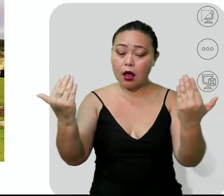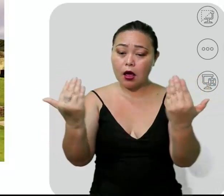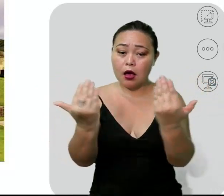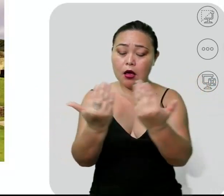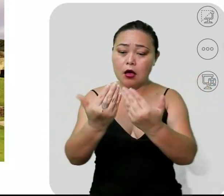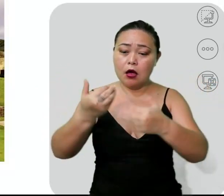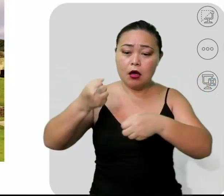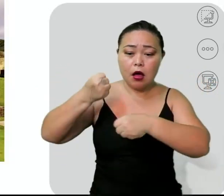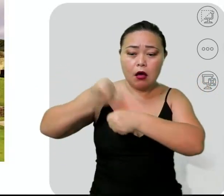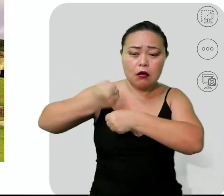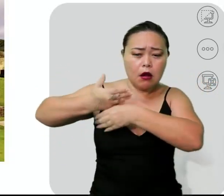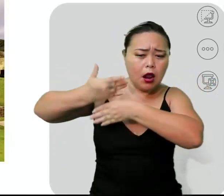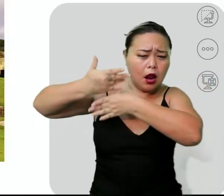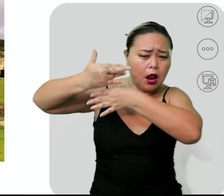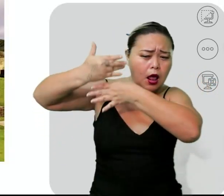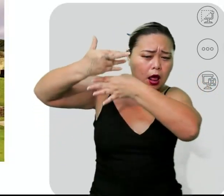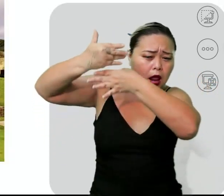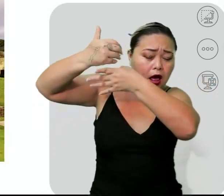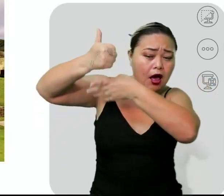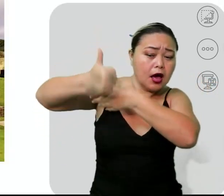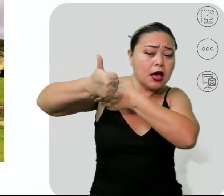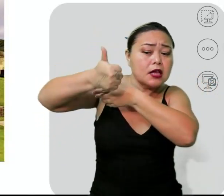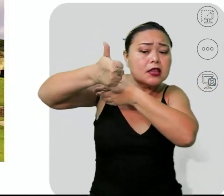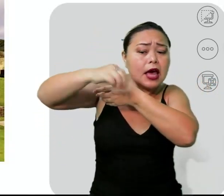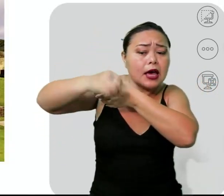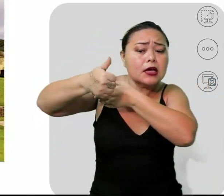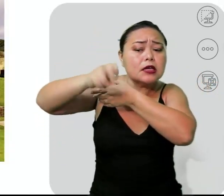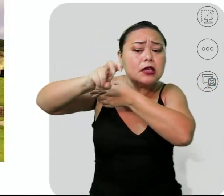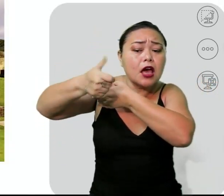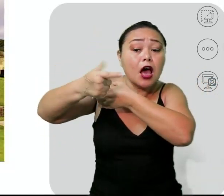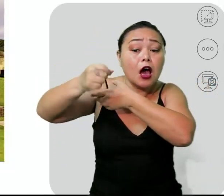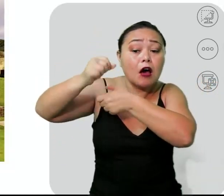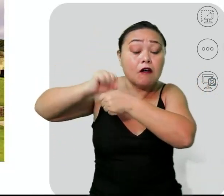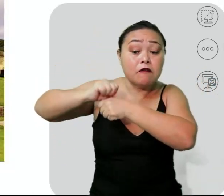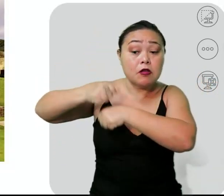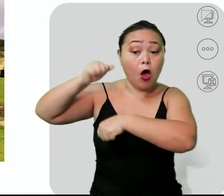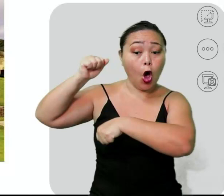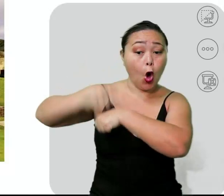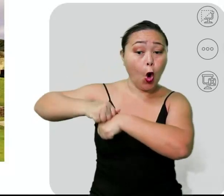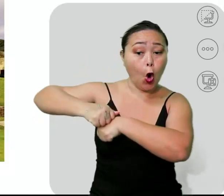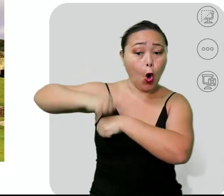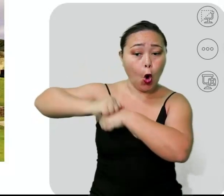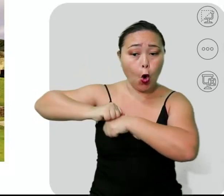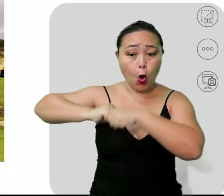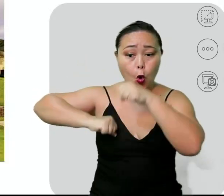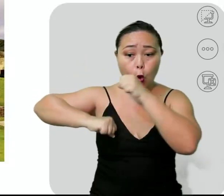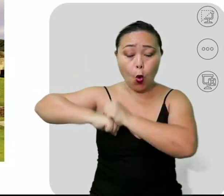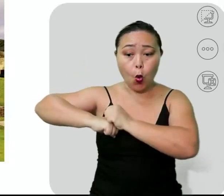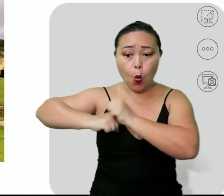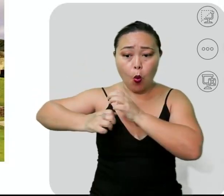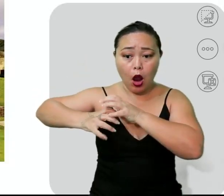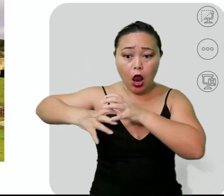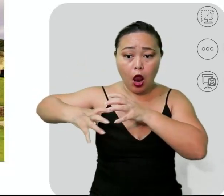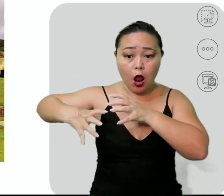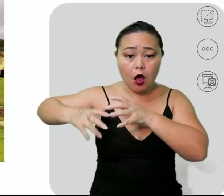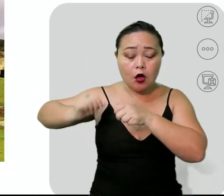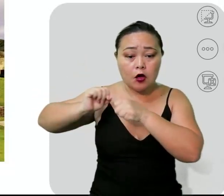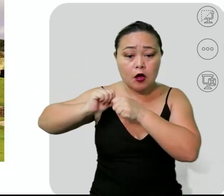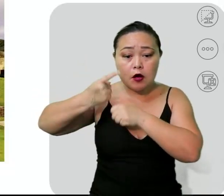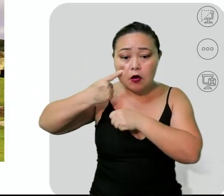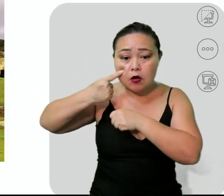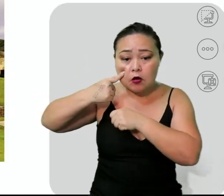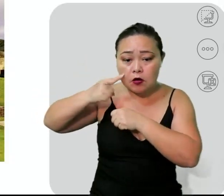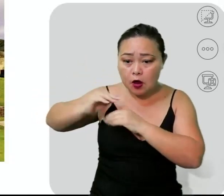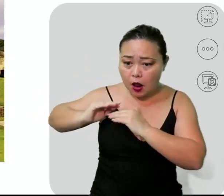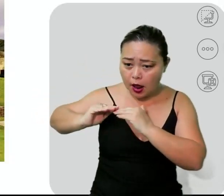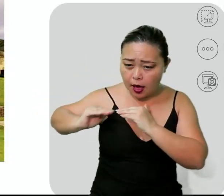de 10, 15, 20 metros e feitas de rochas gigantescas. Você imagina